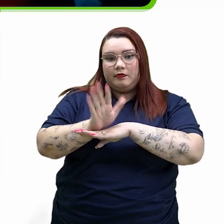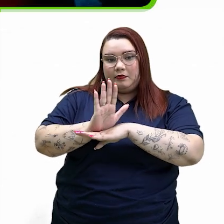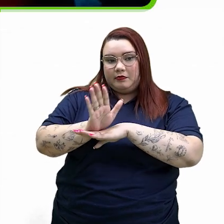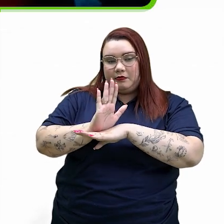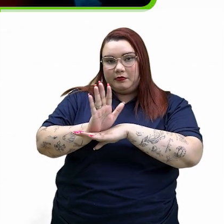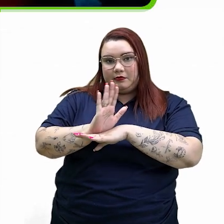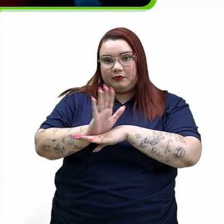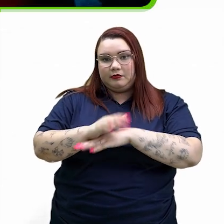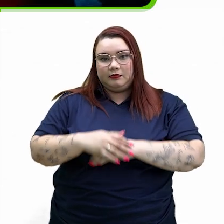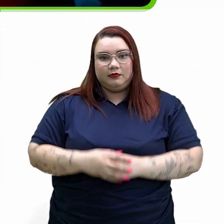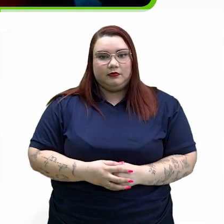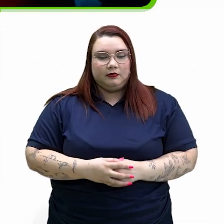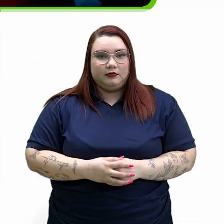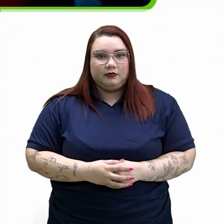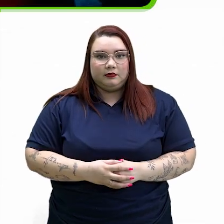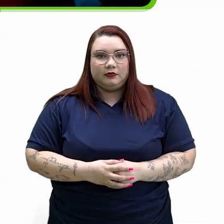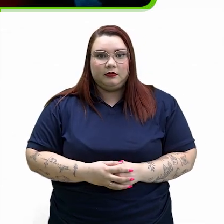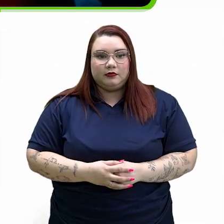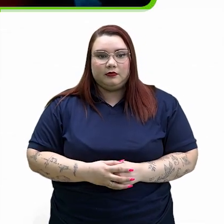cinema?